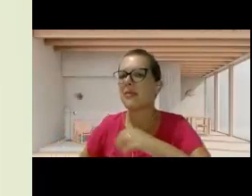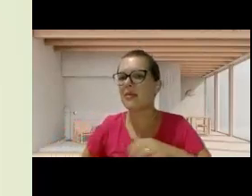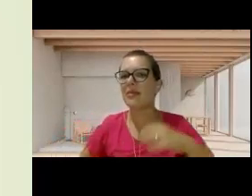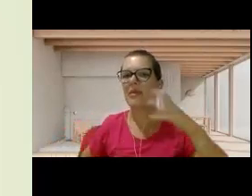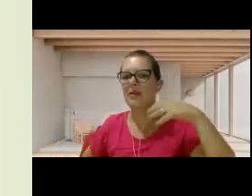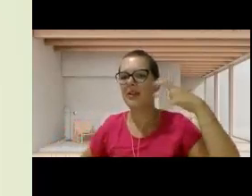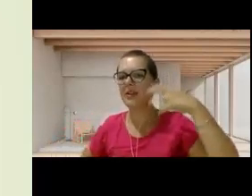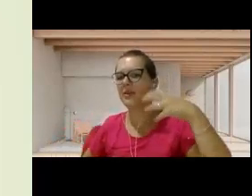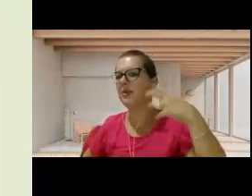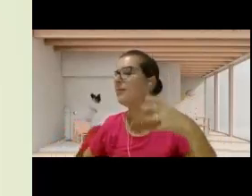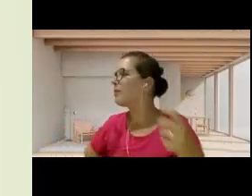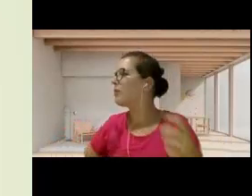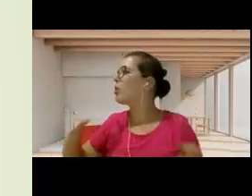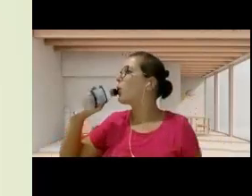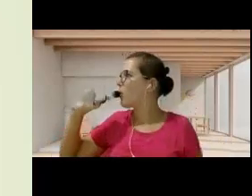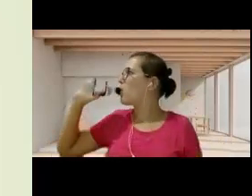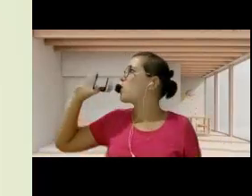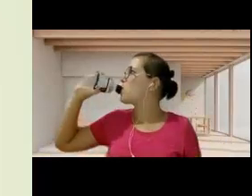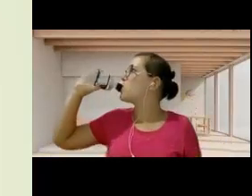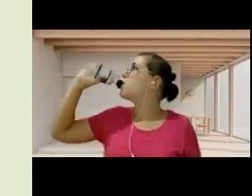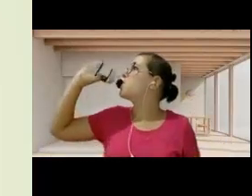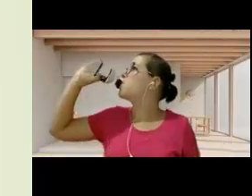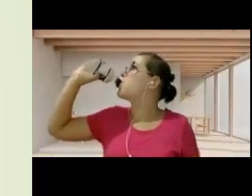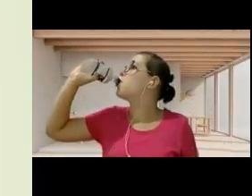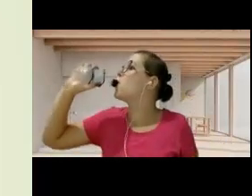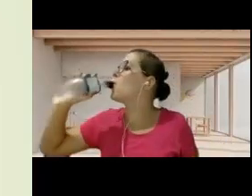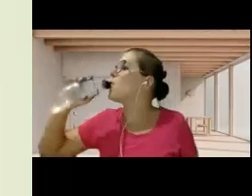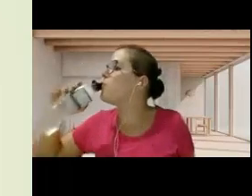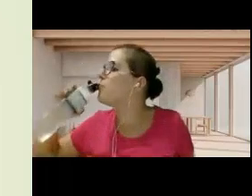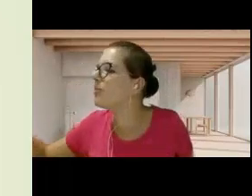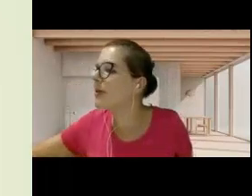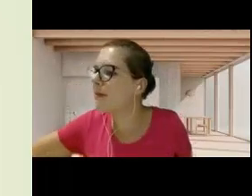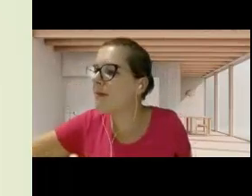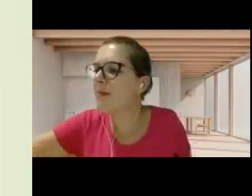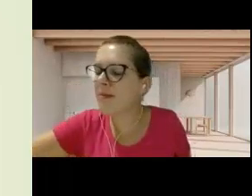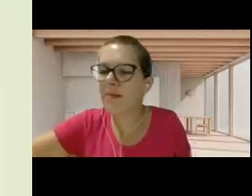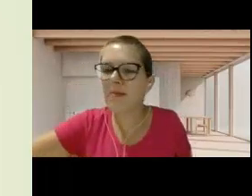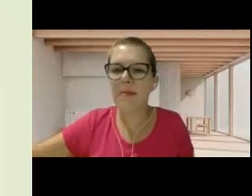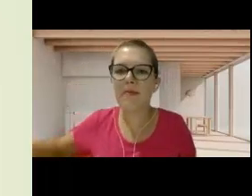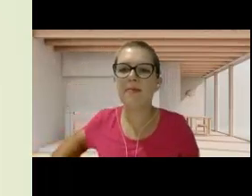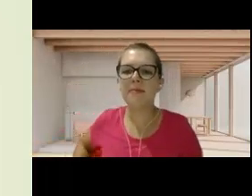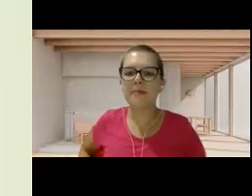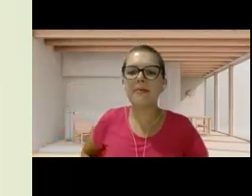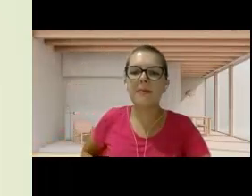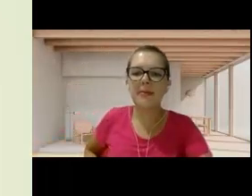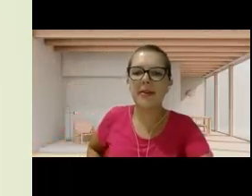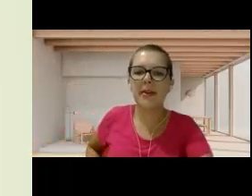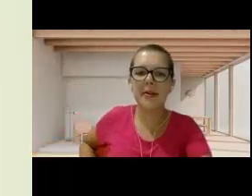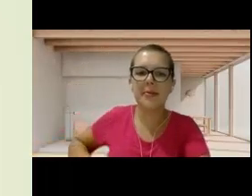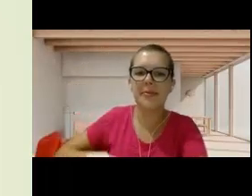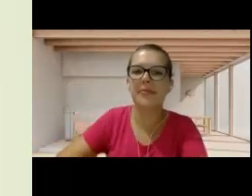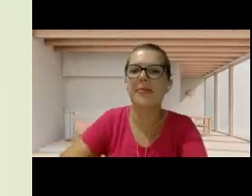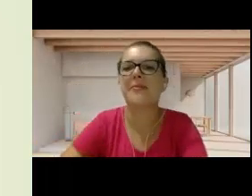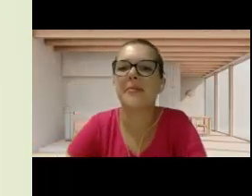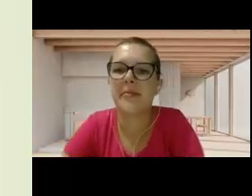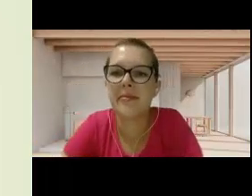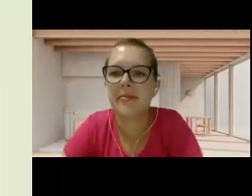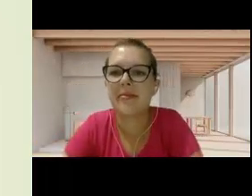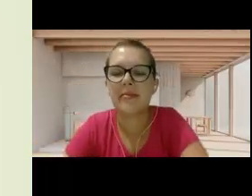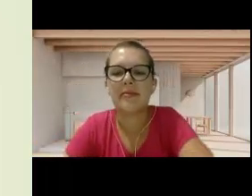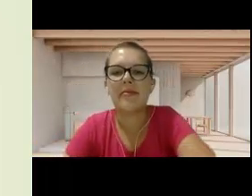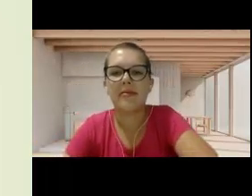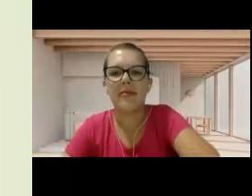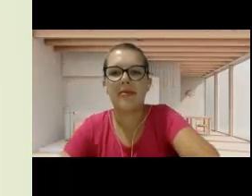da hidráulica, engenheiro civil de hidráulica, que faz estudo, né? Perda de carga, dimensionamento do